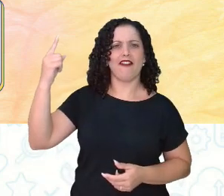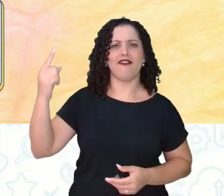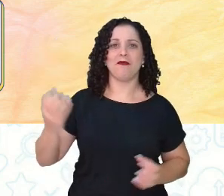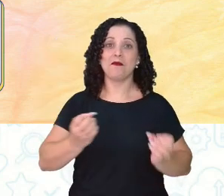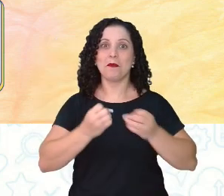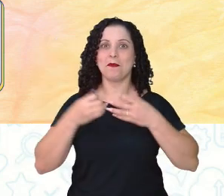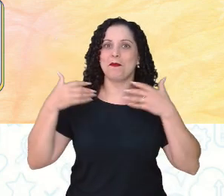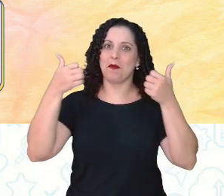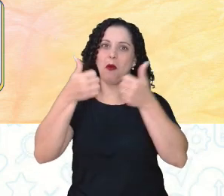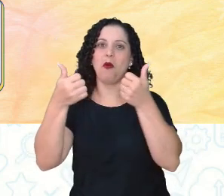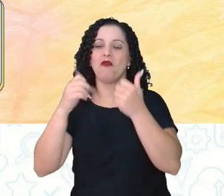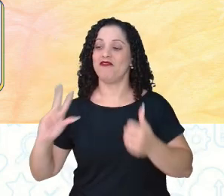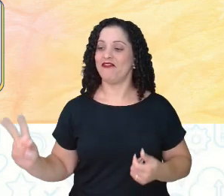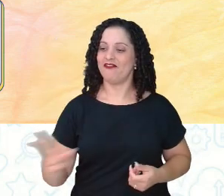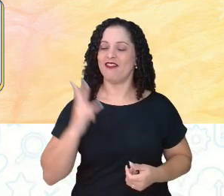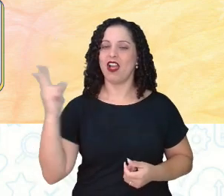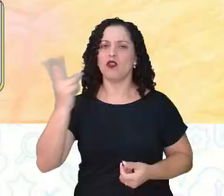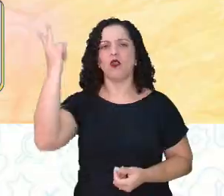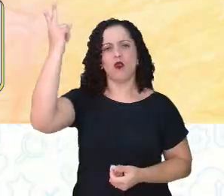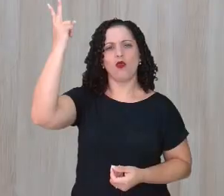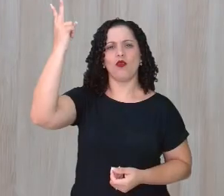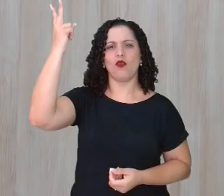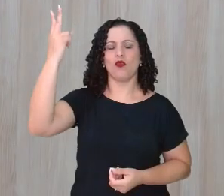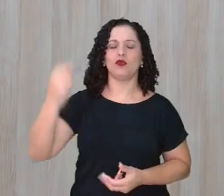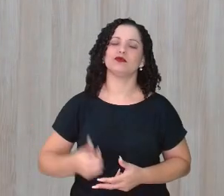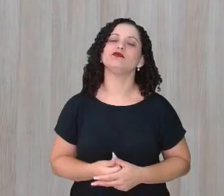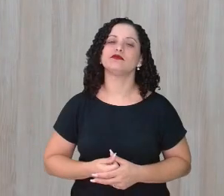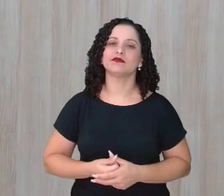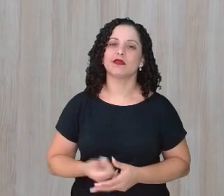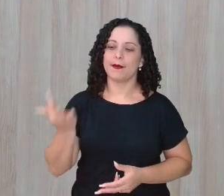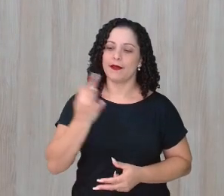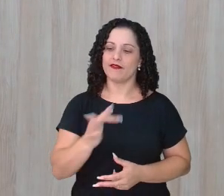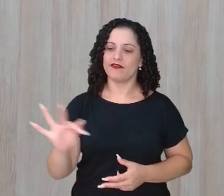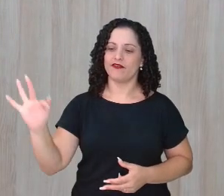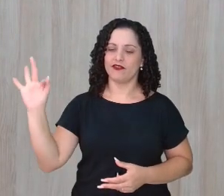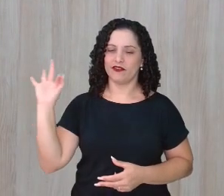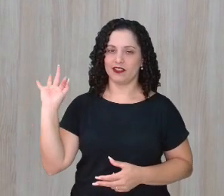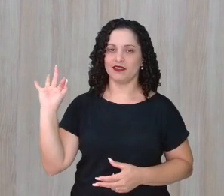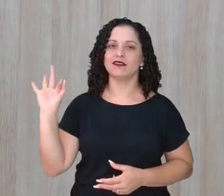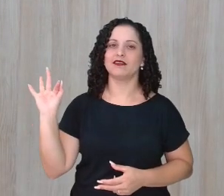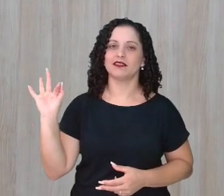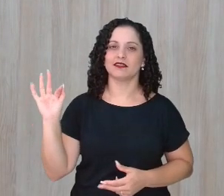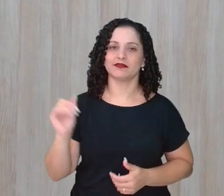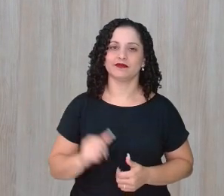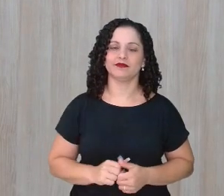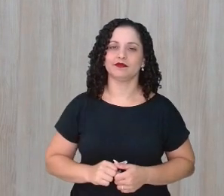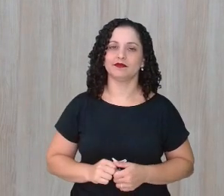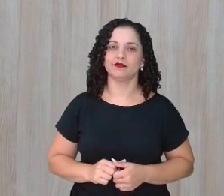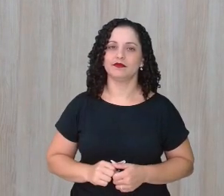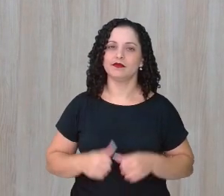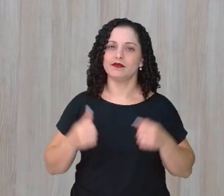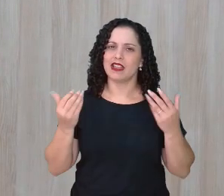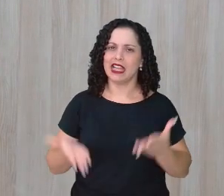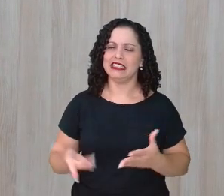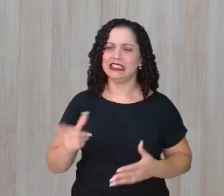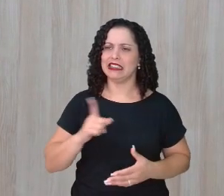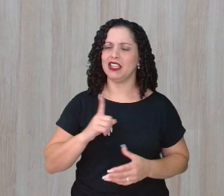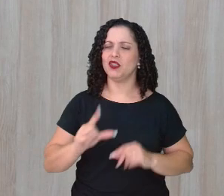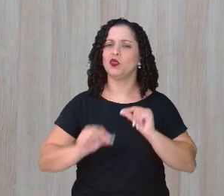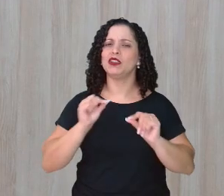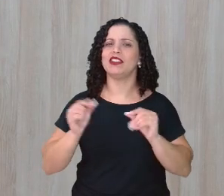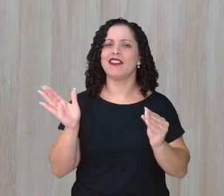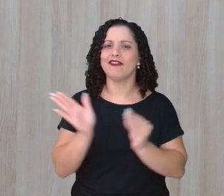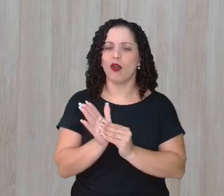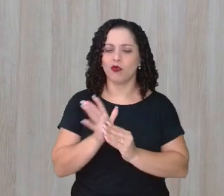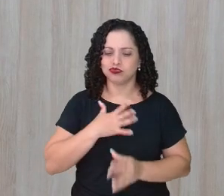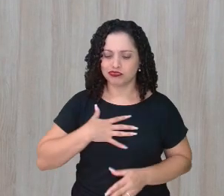uma virtude, um valor ali para a França daquele momento. E aí há uma insatisfação também,